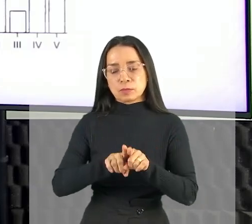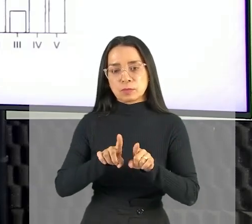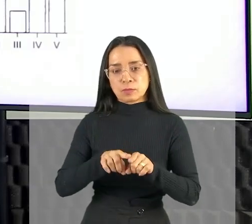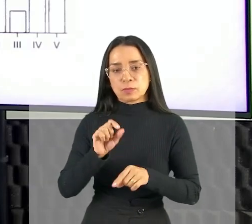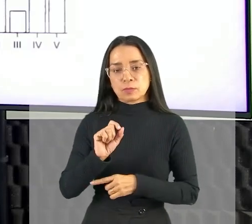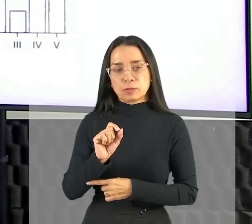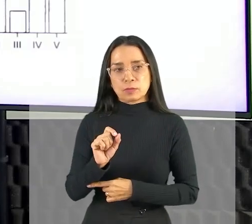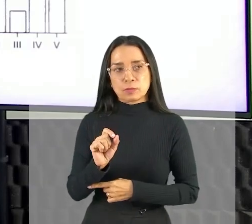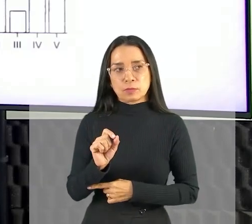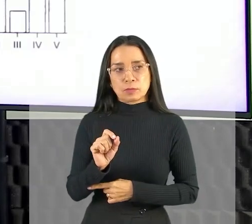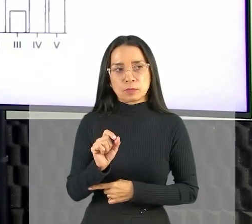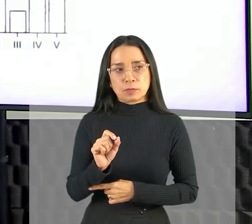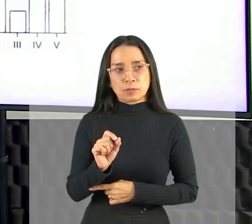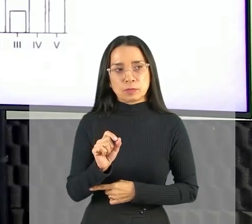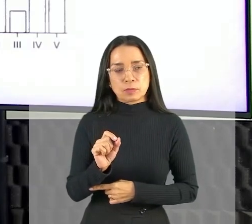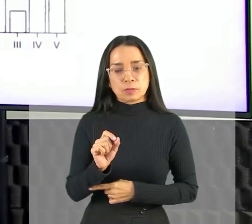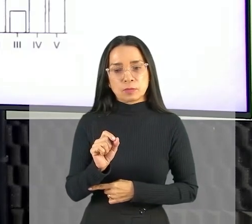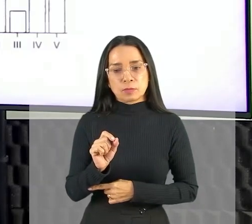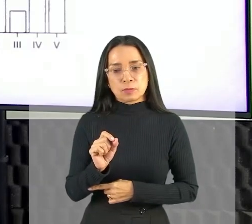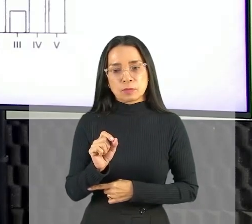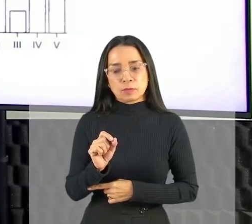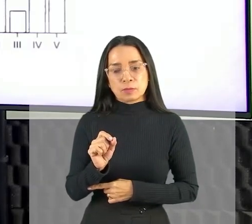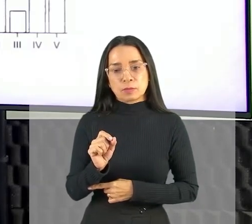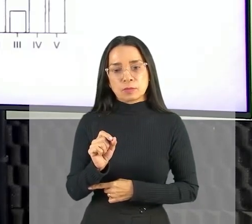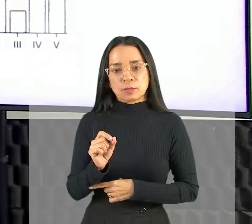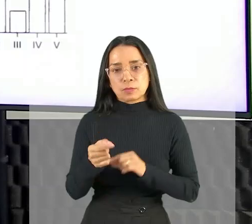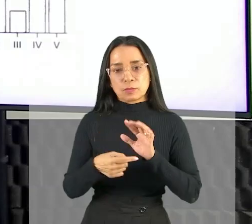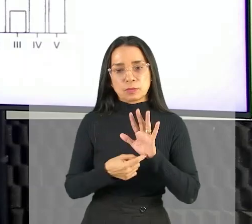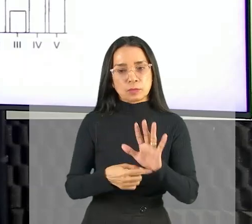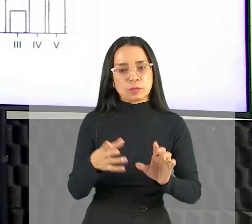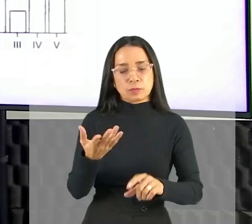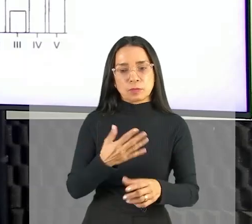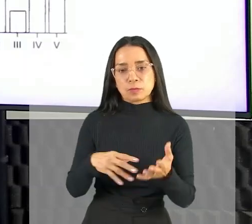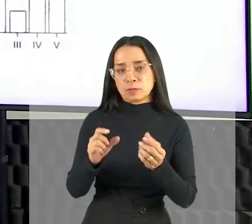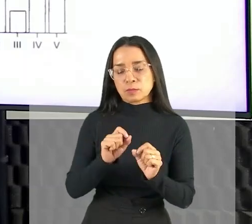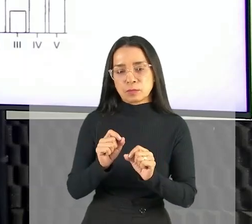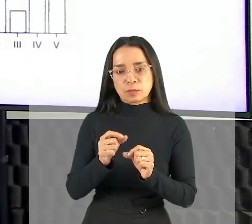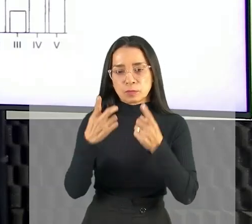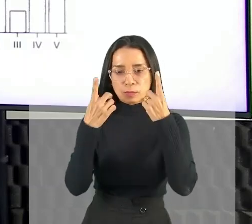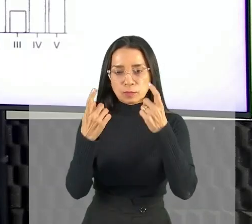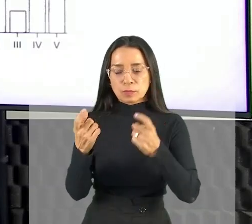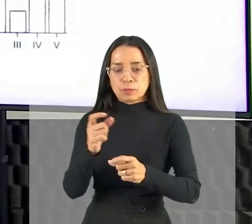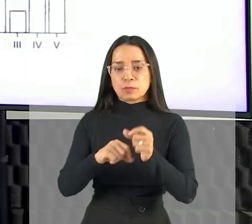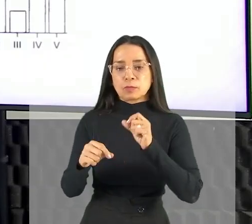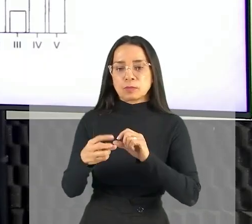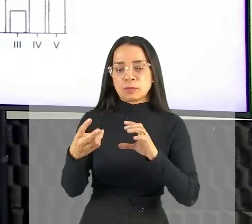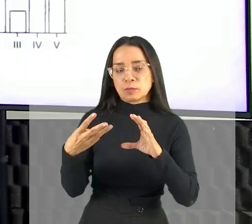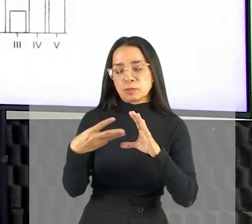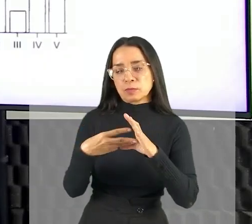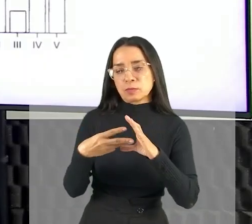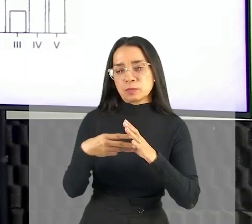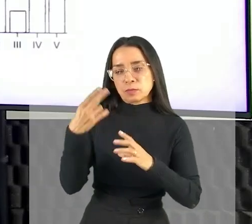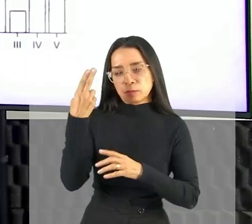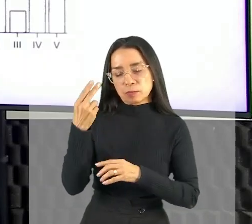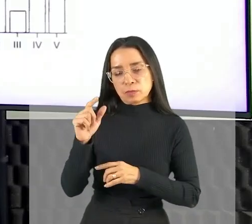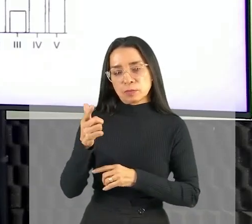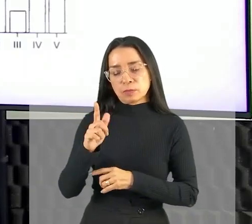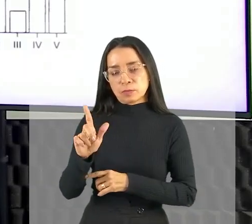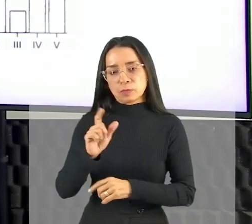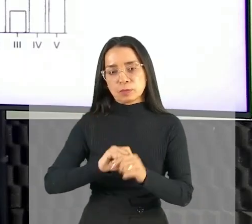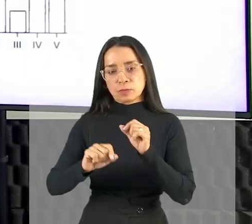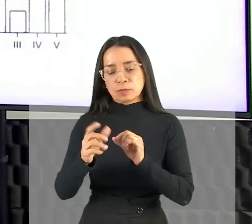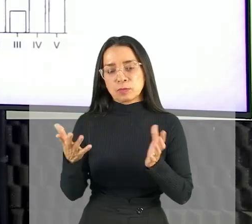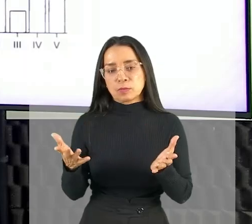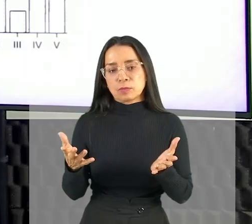eh não foi não se mostrou tão agressivo com as células normais né como os outros